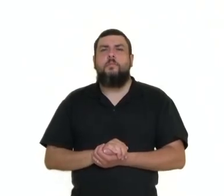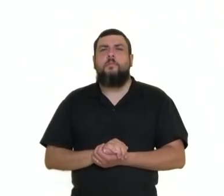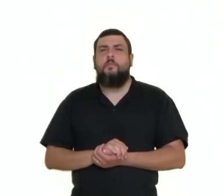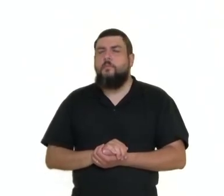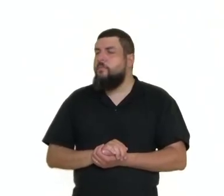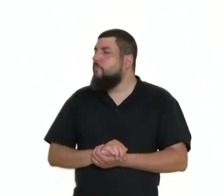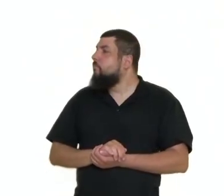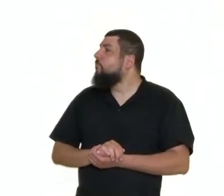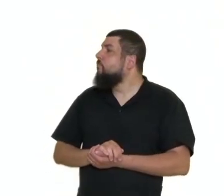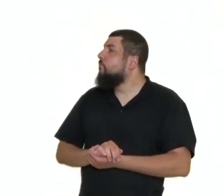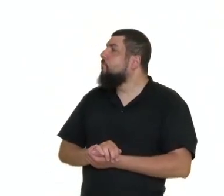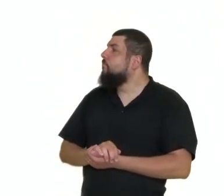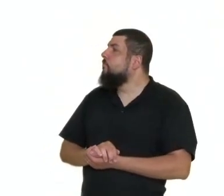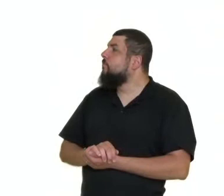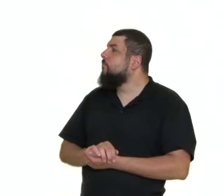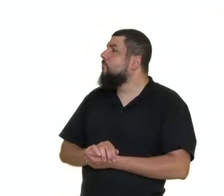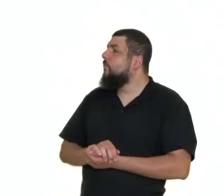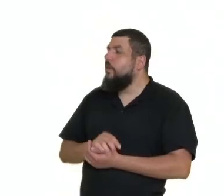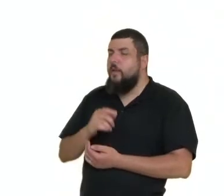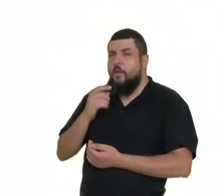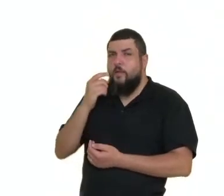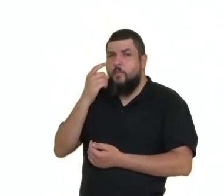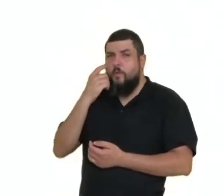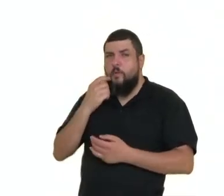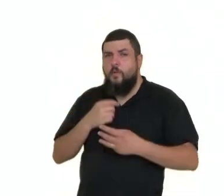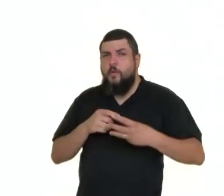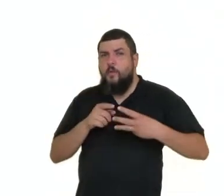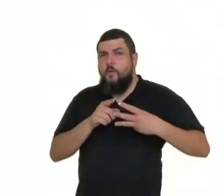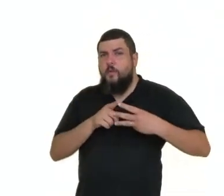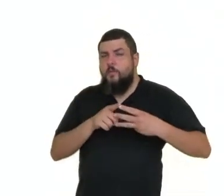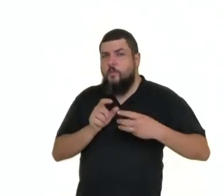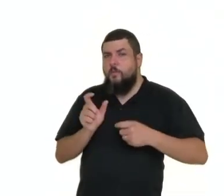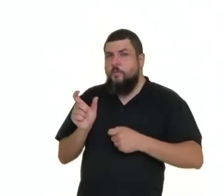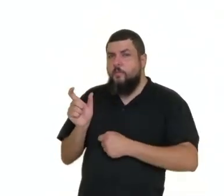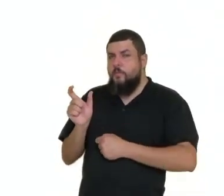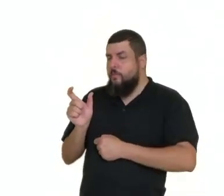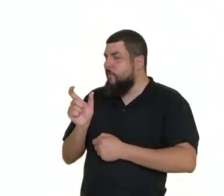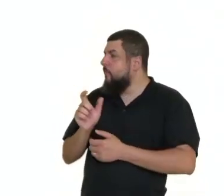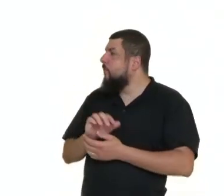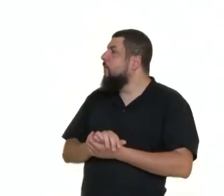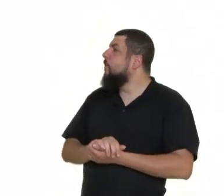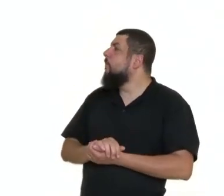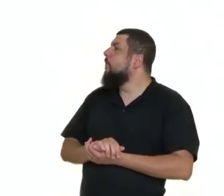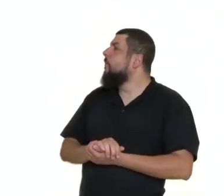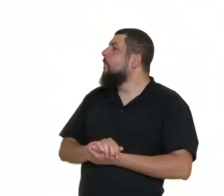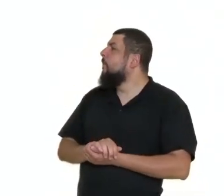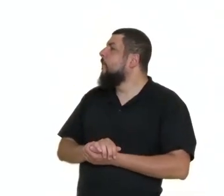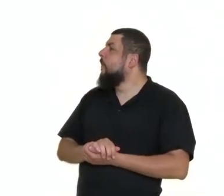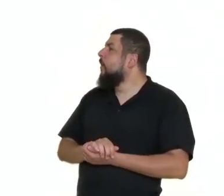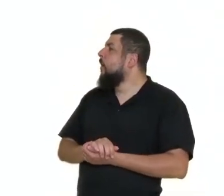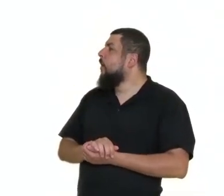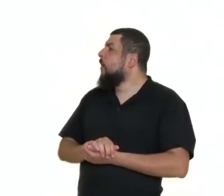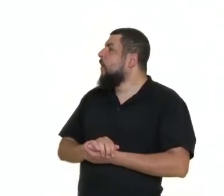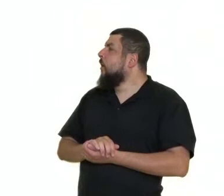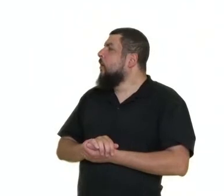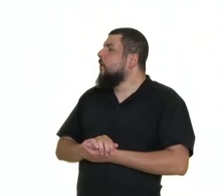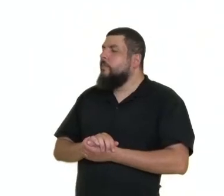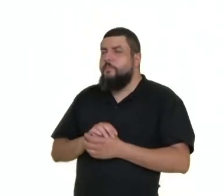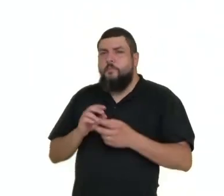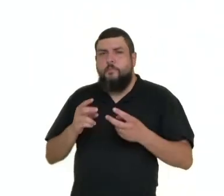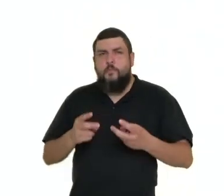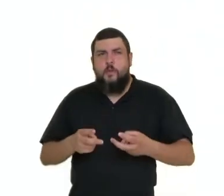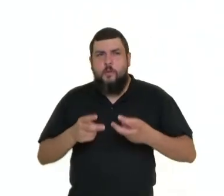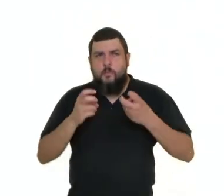um vasito de leite e 2 panes com mantequilla. Observe o termo que está em